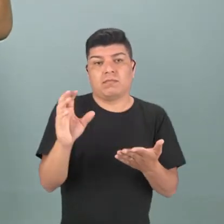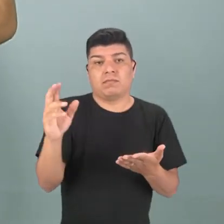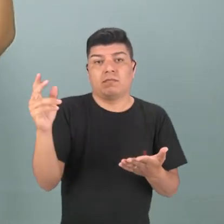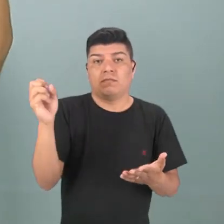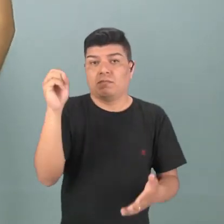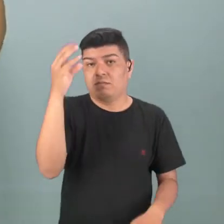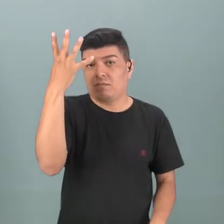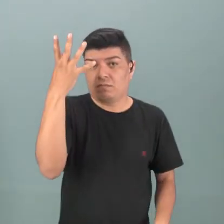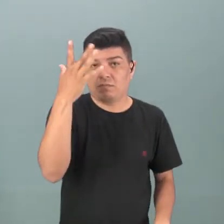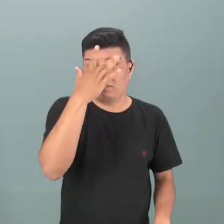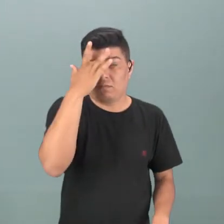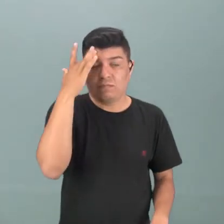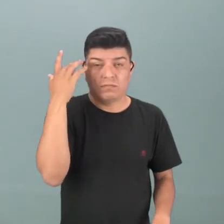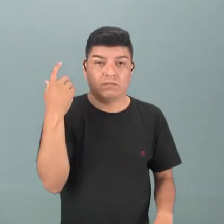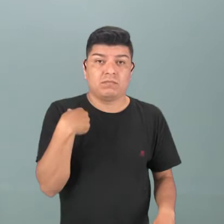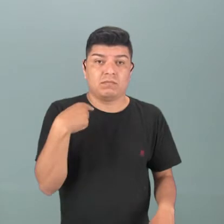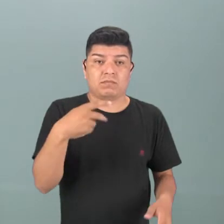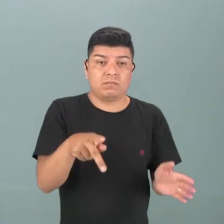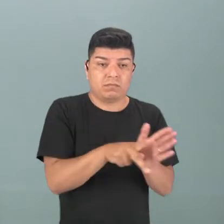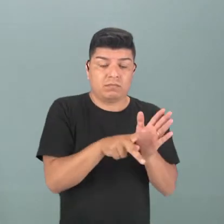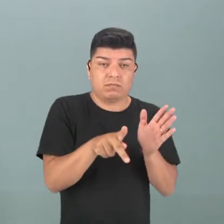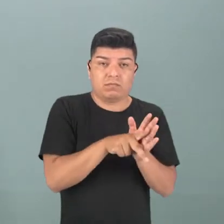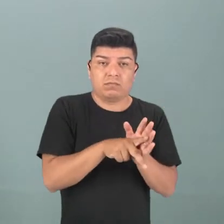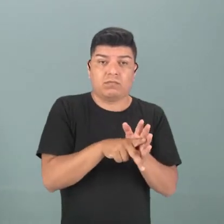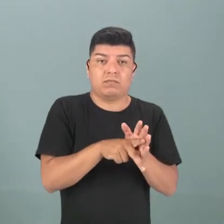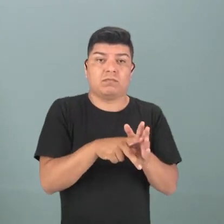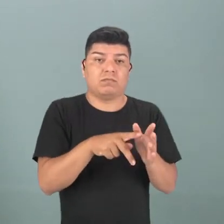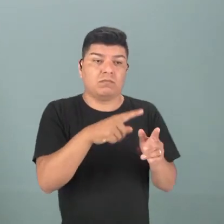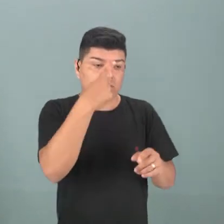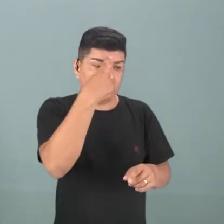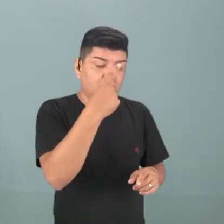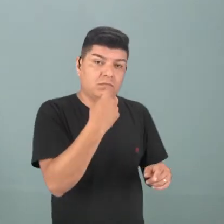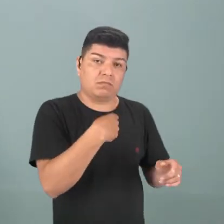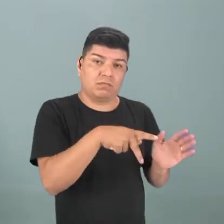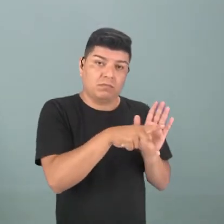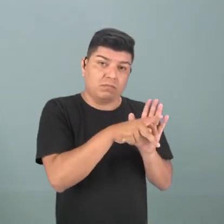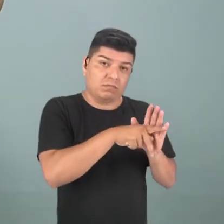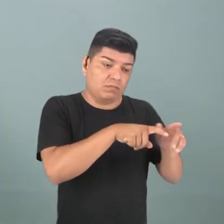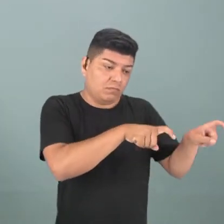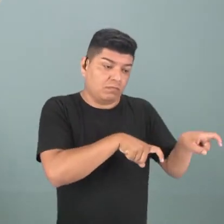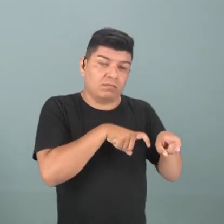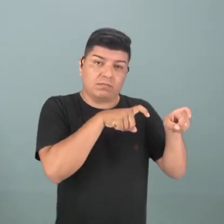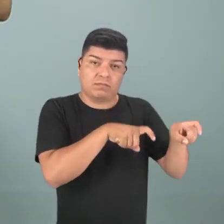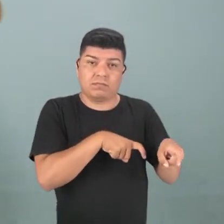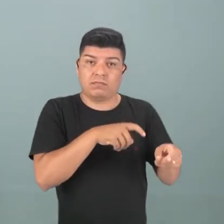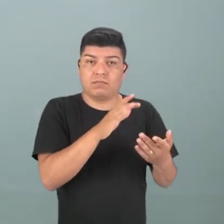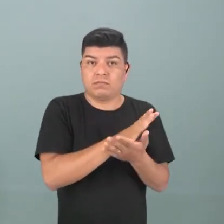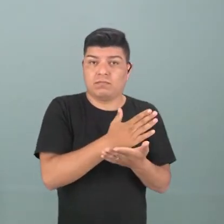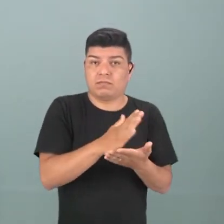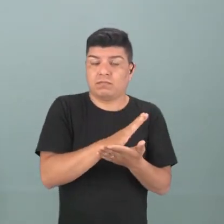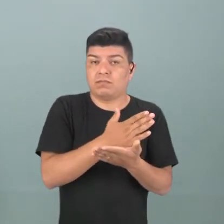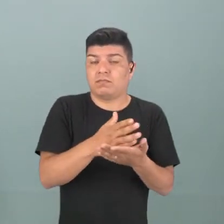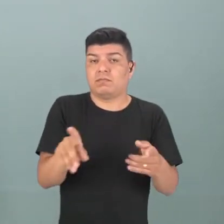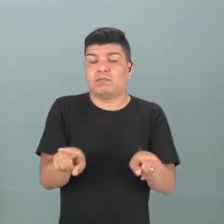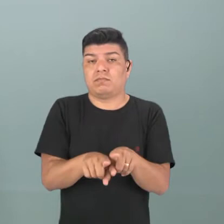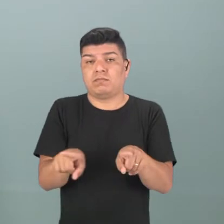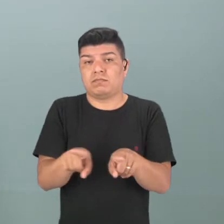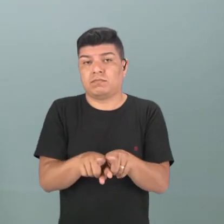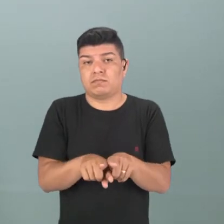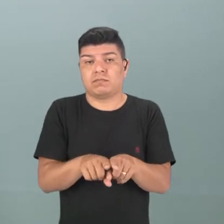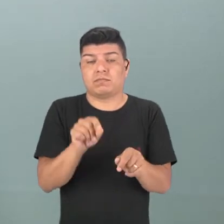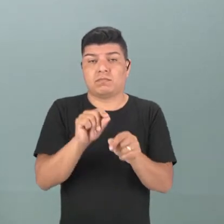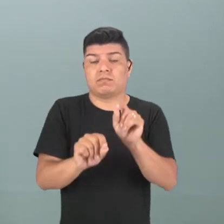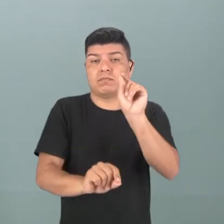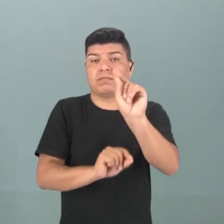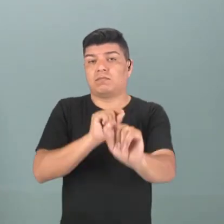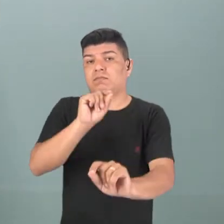os próprios produtores, né, os próprios donos de fazendas, né, os donos das zonas rurais, de alguns ambientes rurais, eles faziam